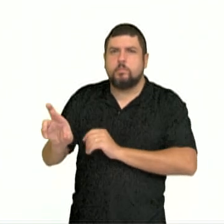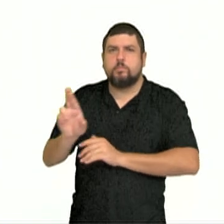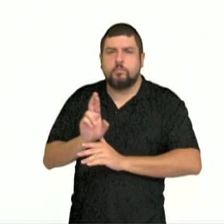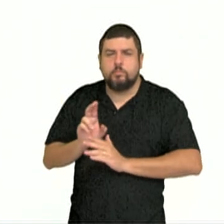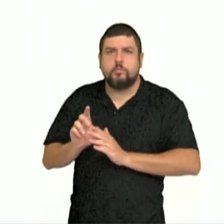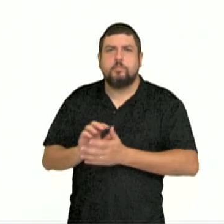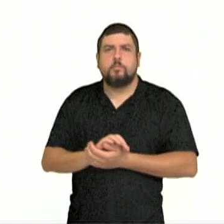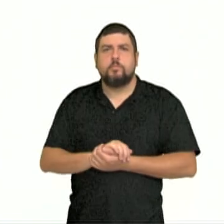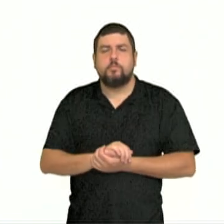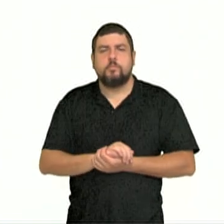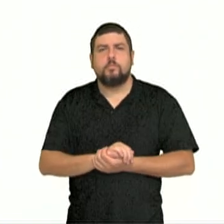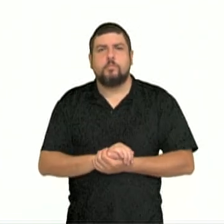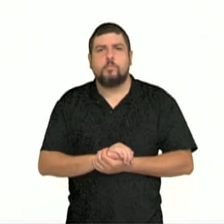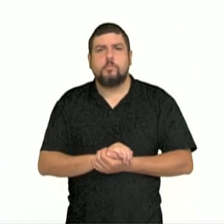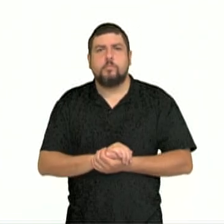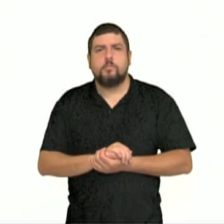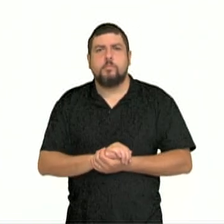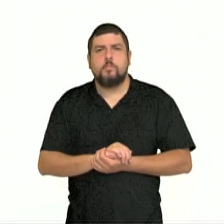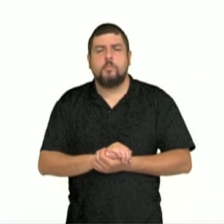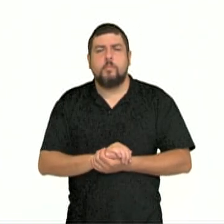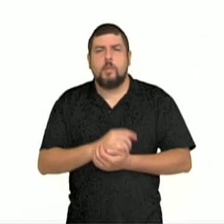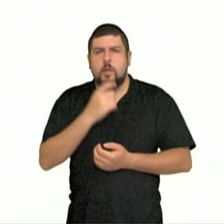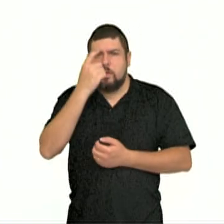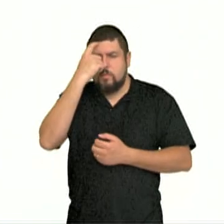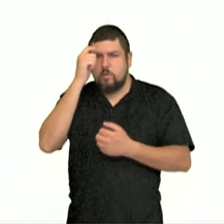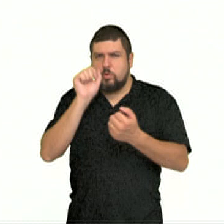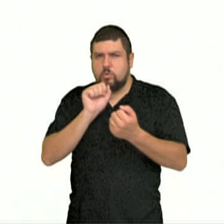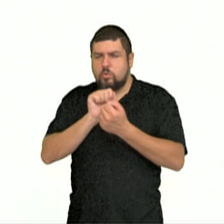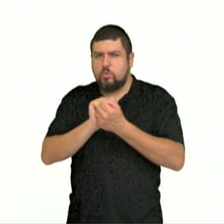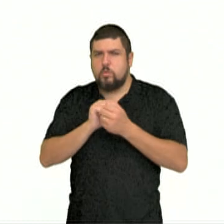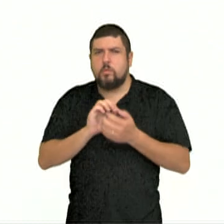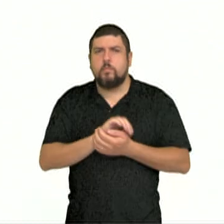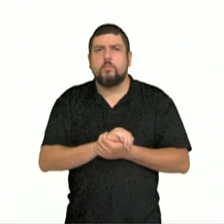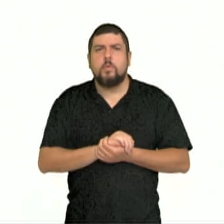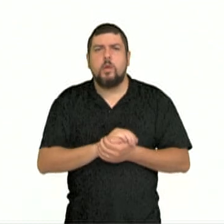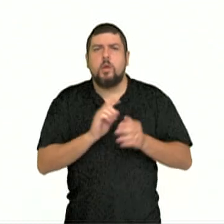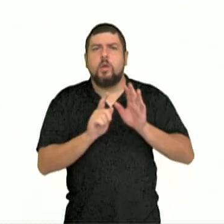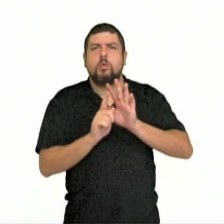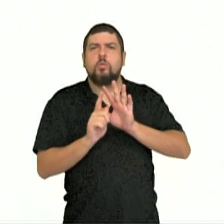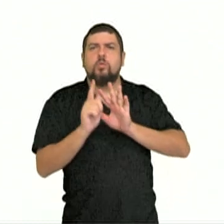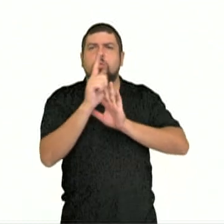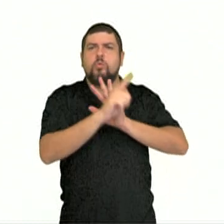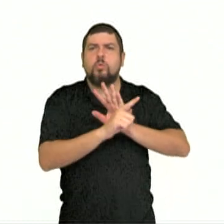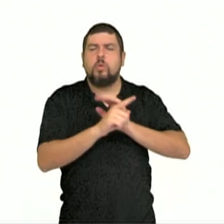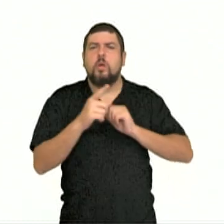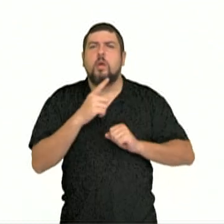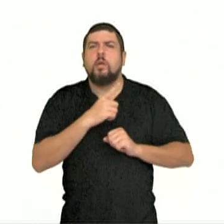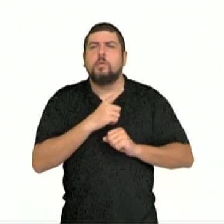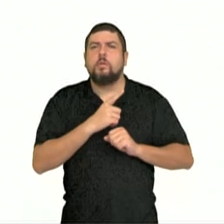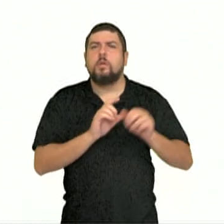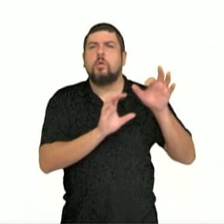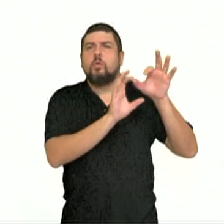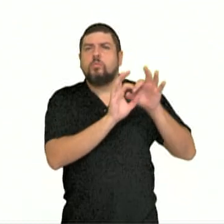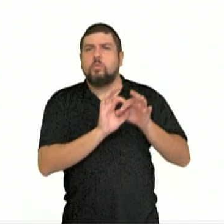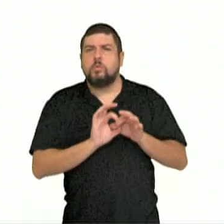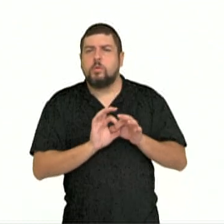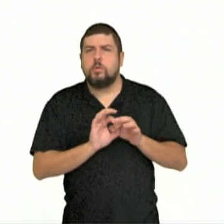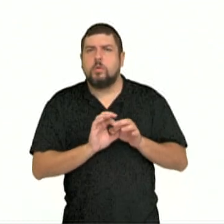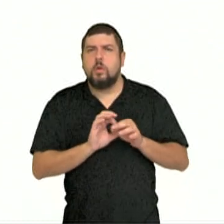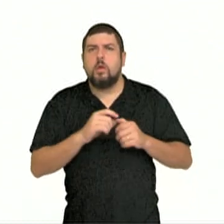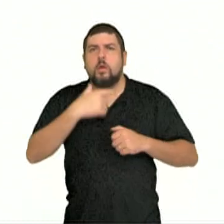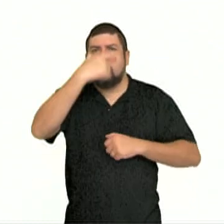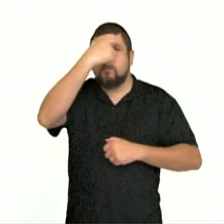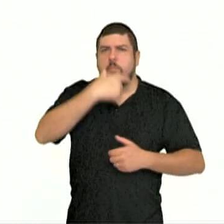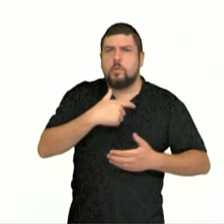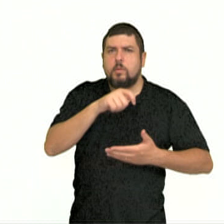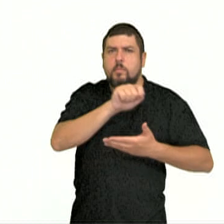expositivas. Vamos pensar juntos. Todo gênero tem um contexto de produção, ou seja, quem escreve, para quem escreve, quem lê, como lê,